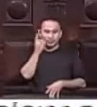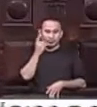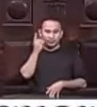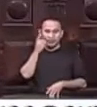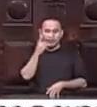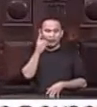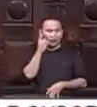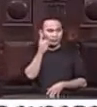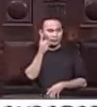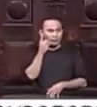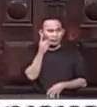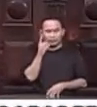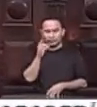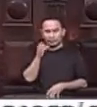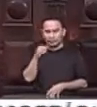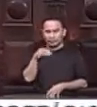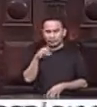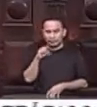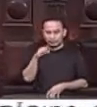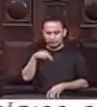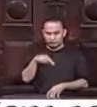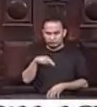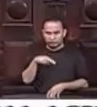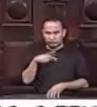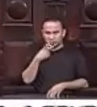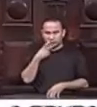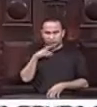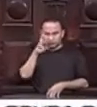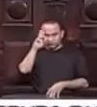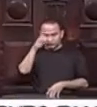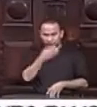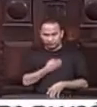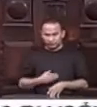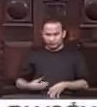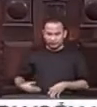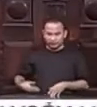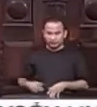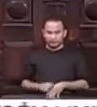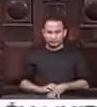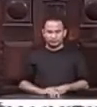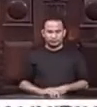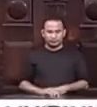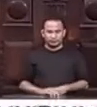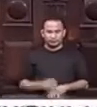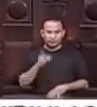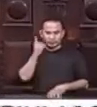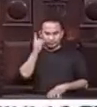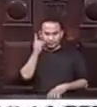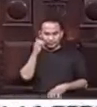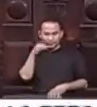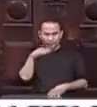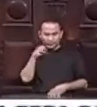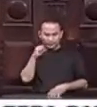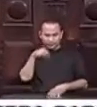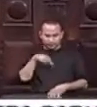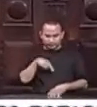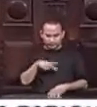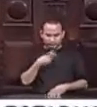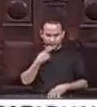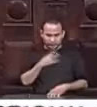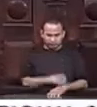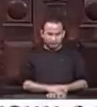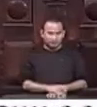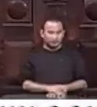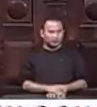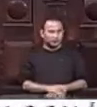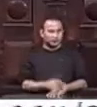deputado Albertassi, Flávio, pode chamar, porque está difícil o líder do governo assistir. Deputado Albertassi, obrigado, deputado.